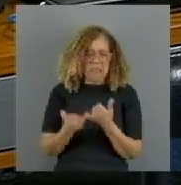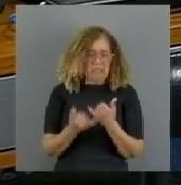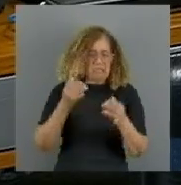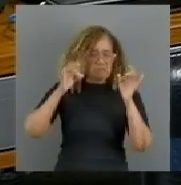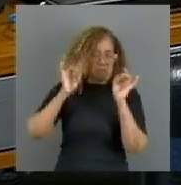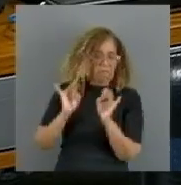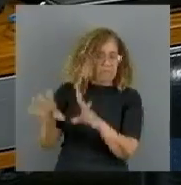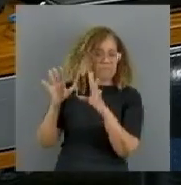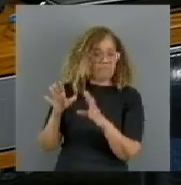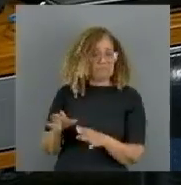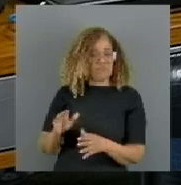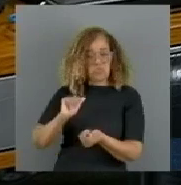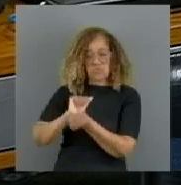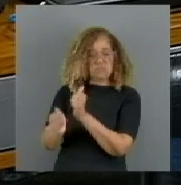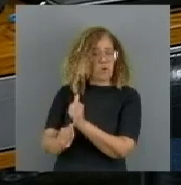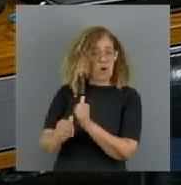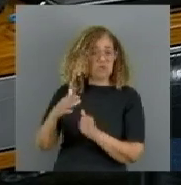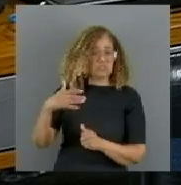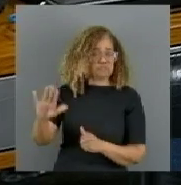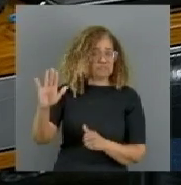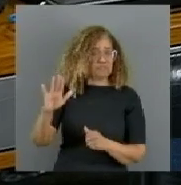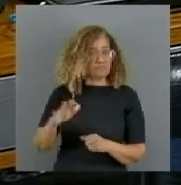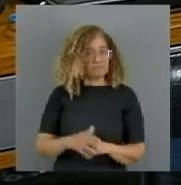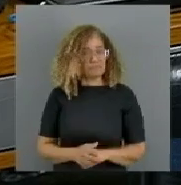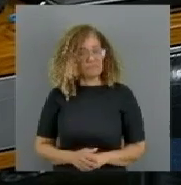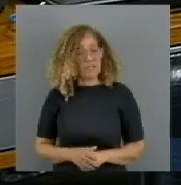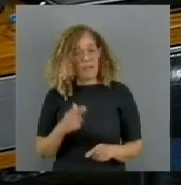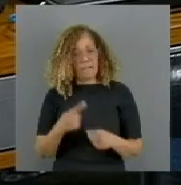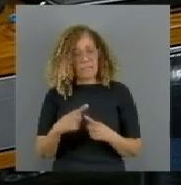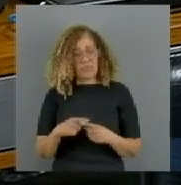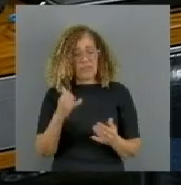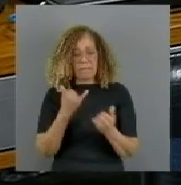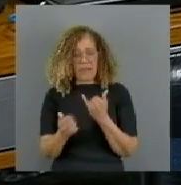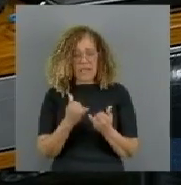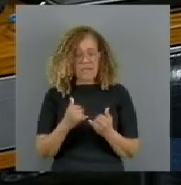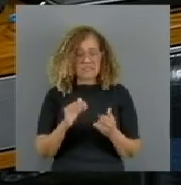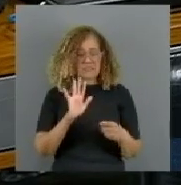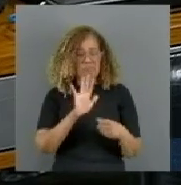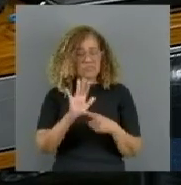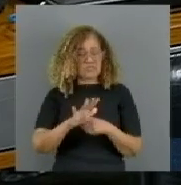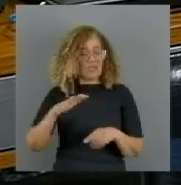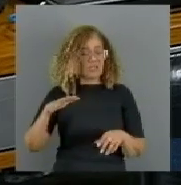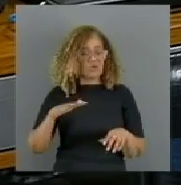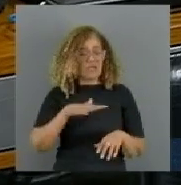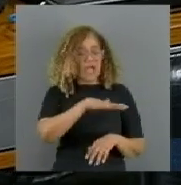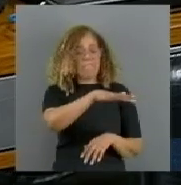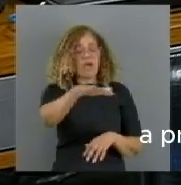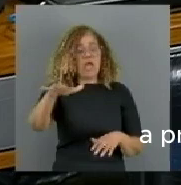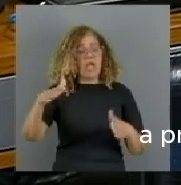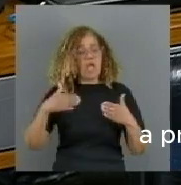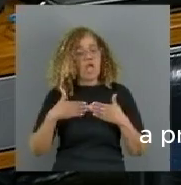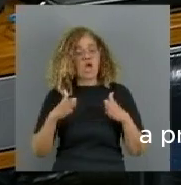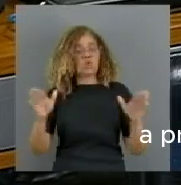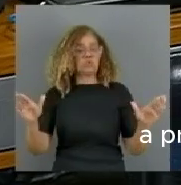O próprio esporte em si, que virou um campo aberto de apostas, como também